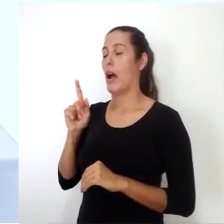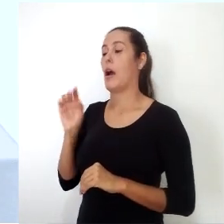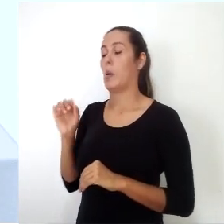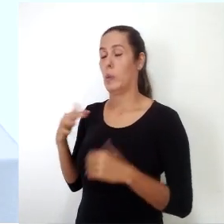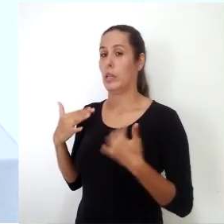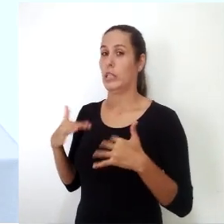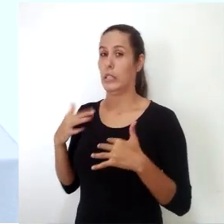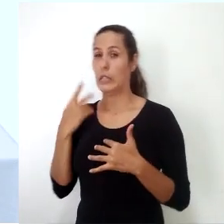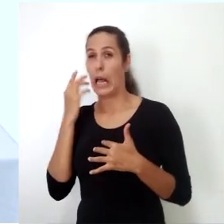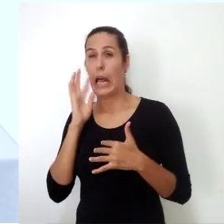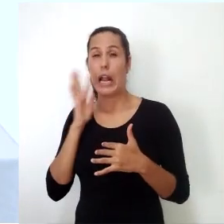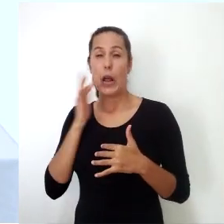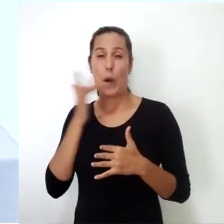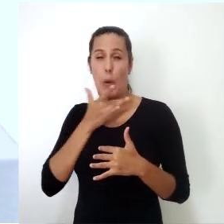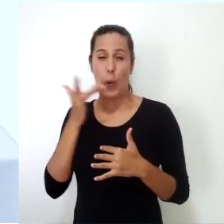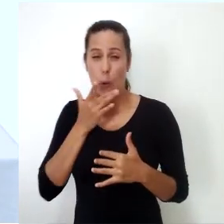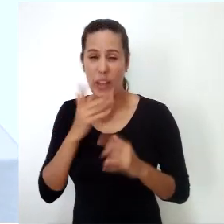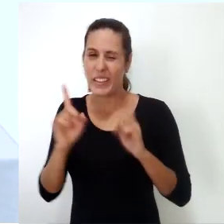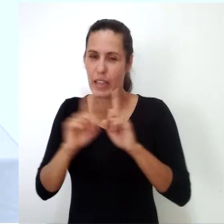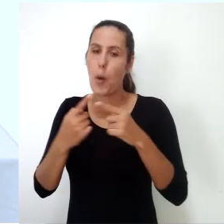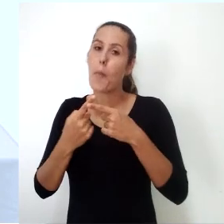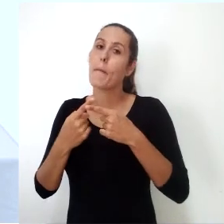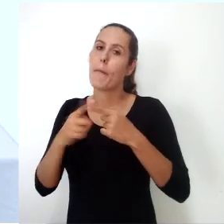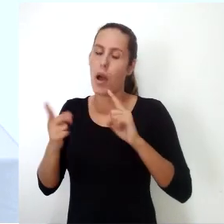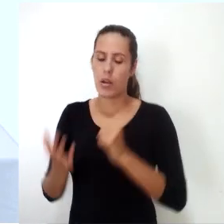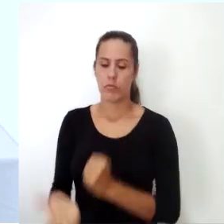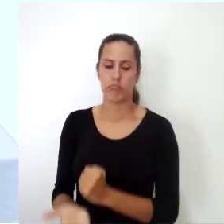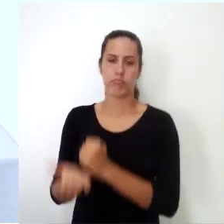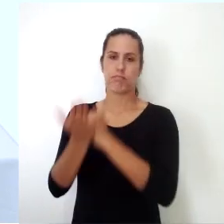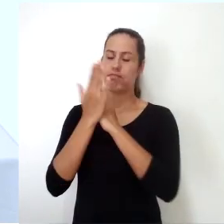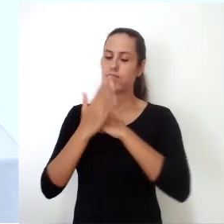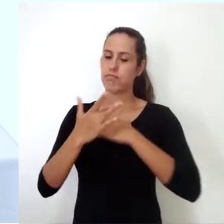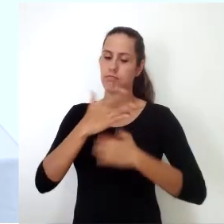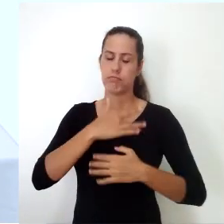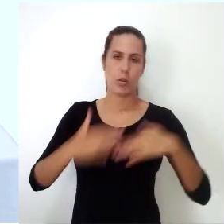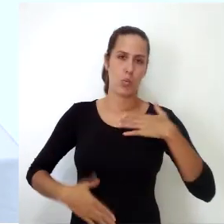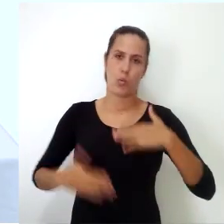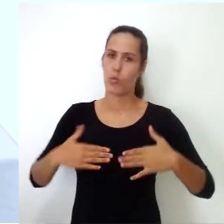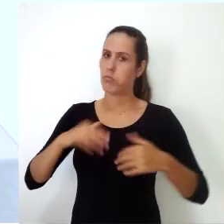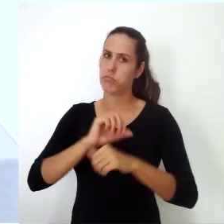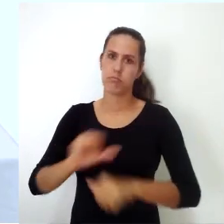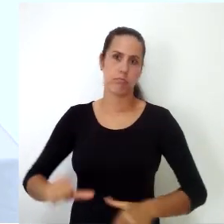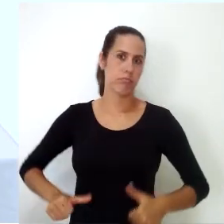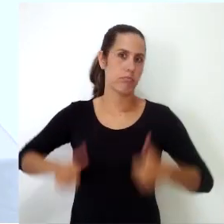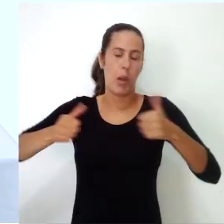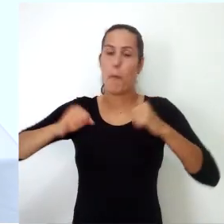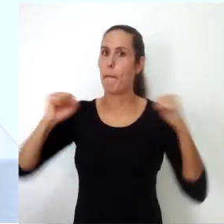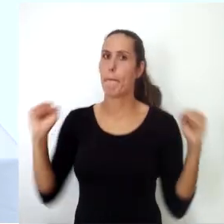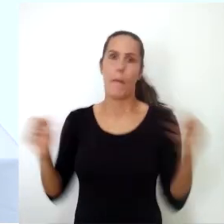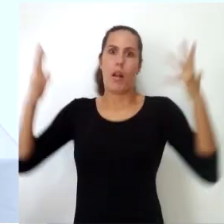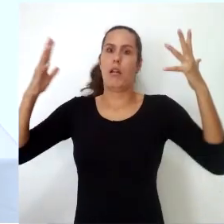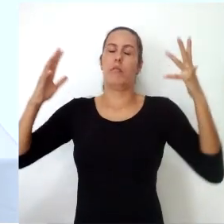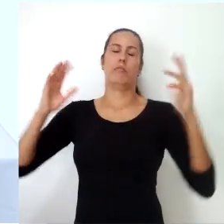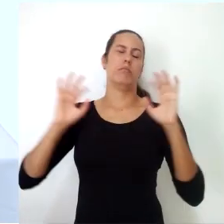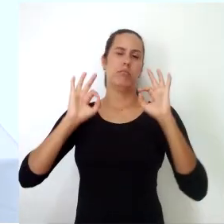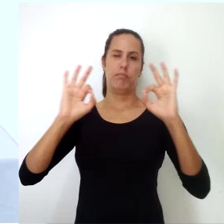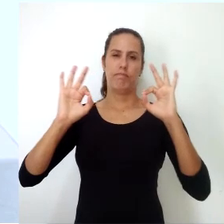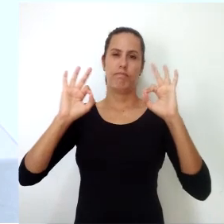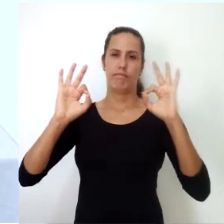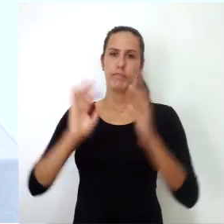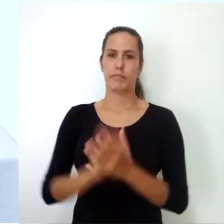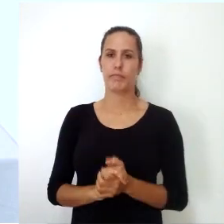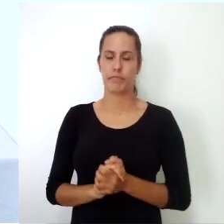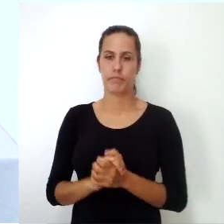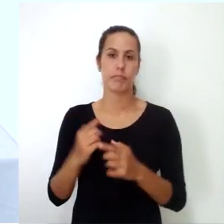Ele é um tônico amargo, né? Ele não é bem legal não, para se tomar não. Mas o efeito dele